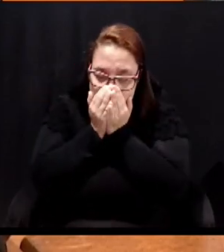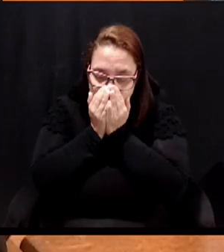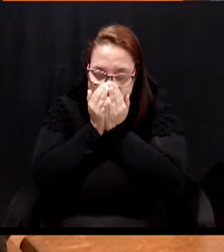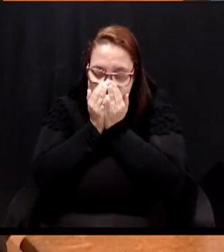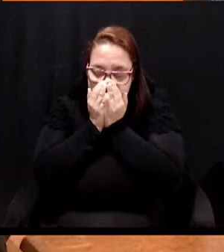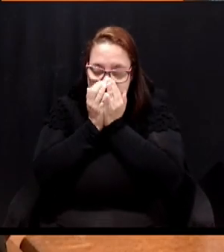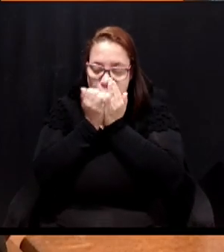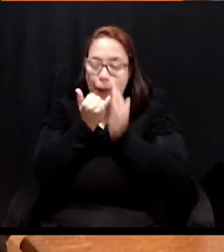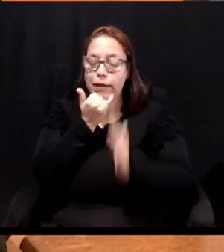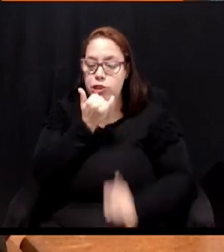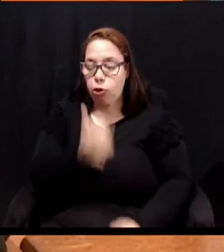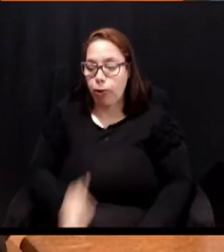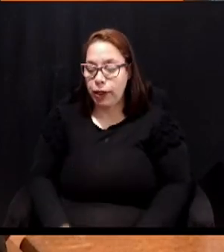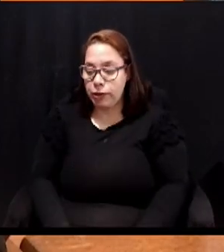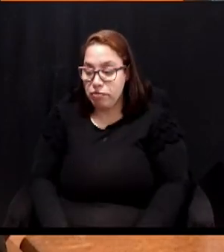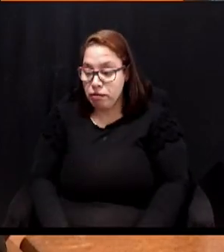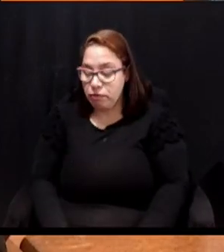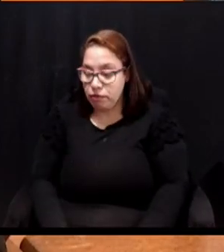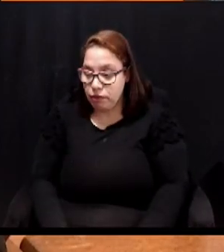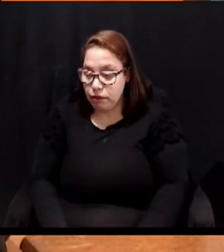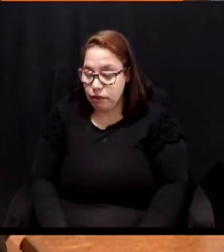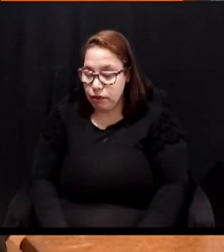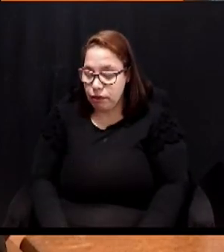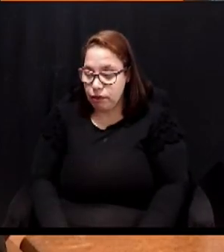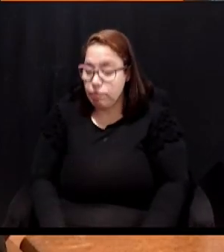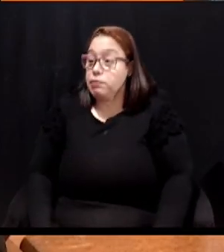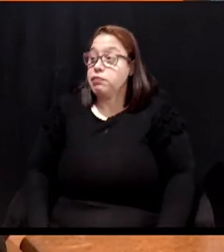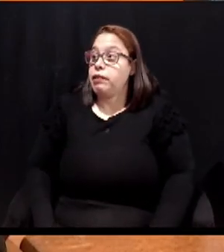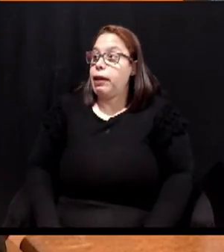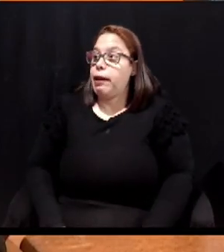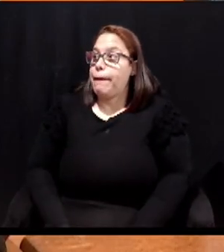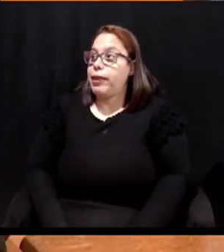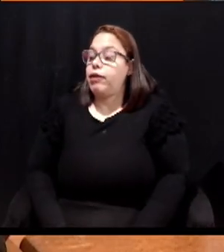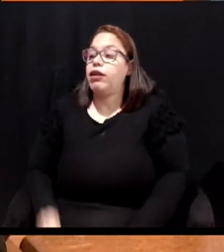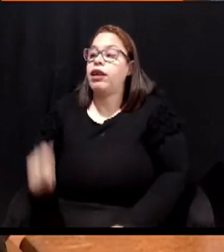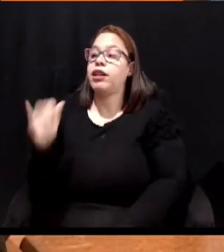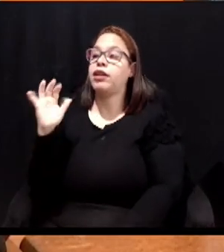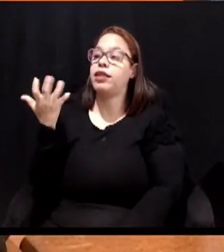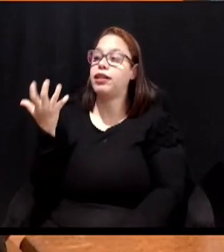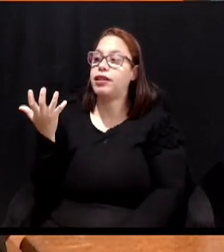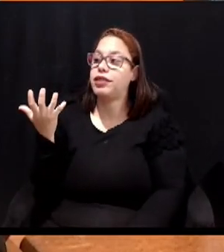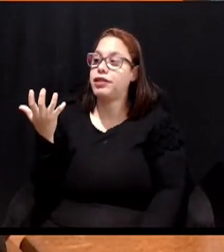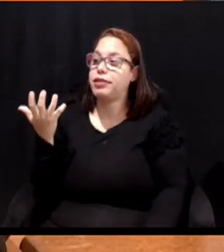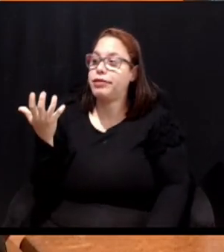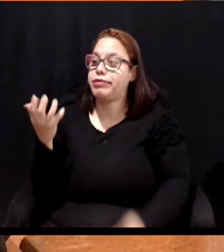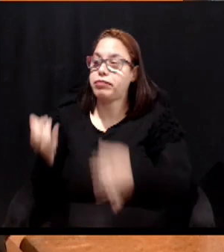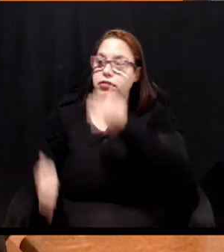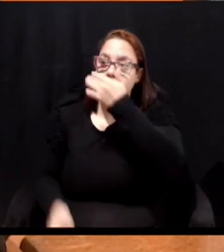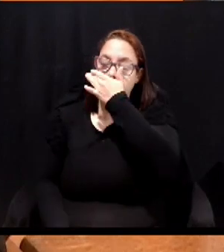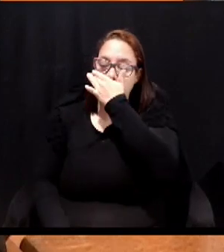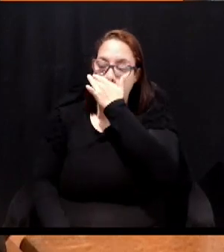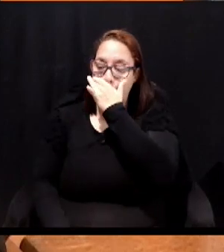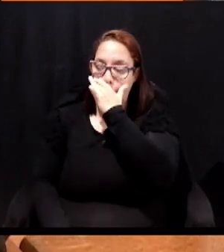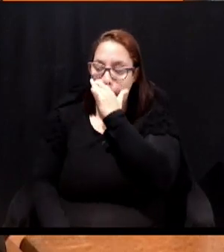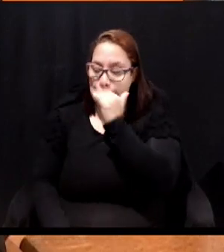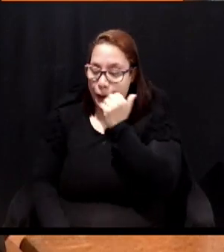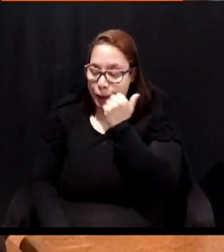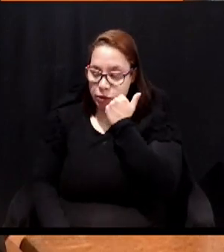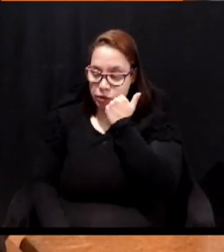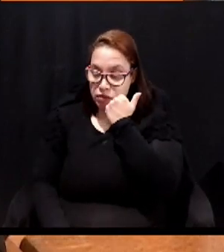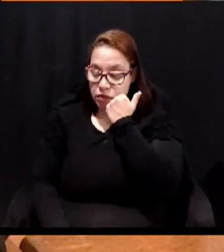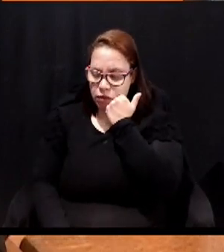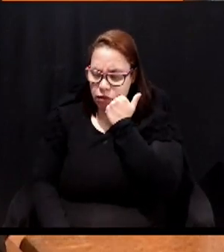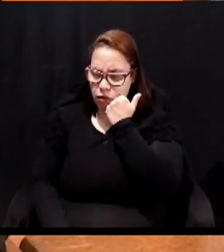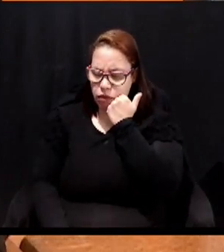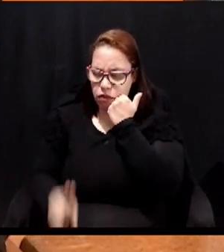no Legislativo. Então, nós sabemos que acontece. A vereadora citou ucranianos, né?